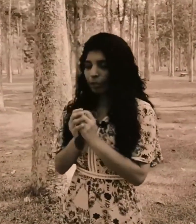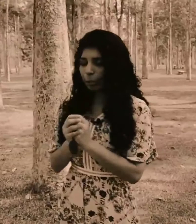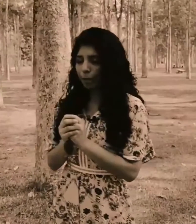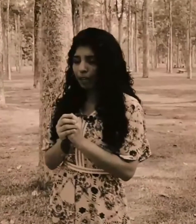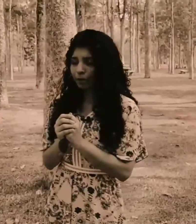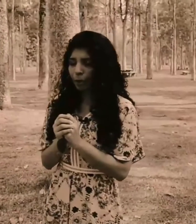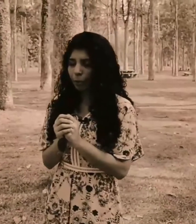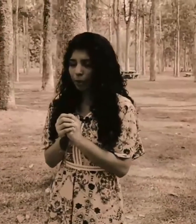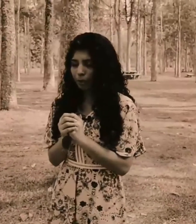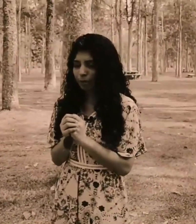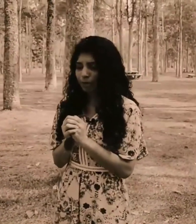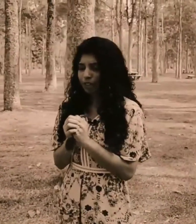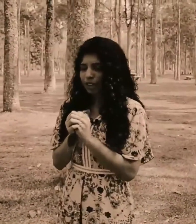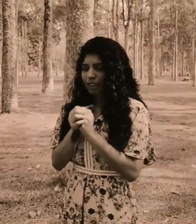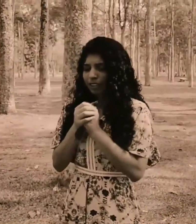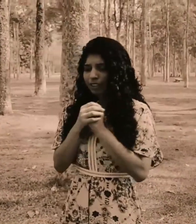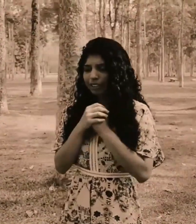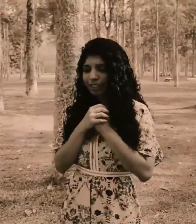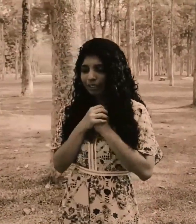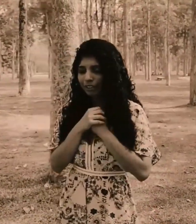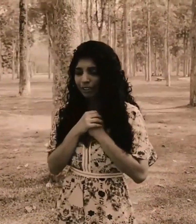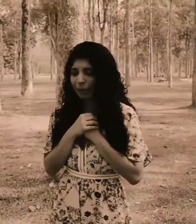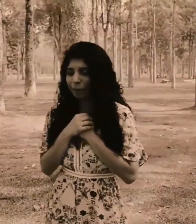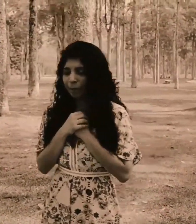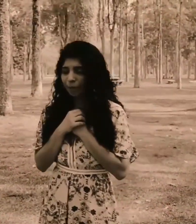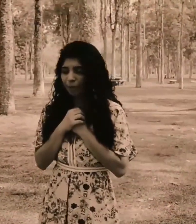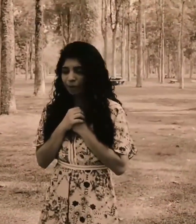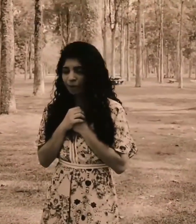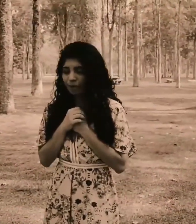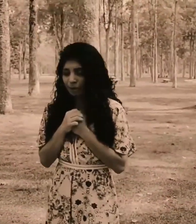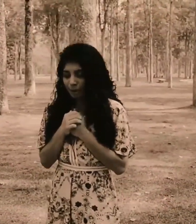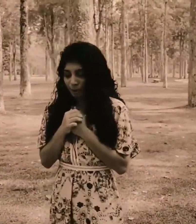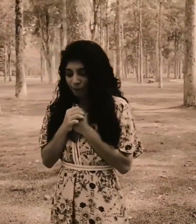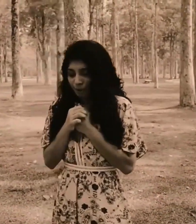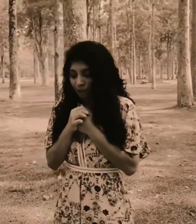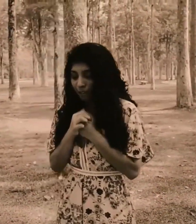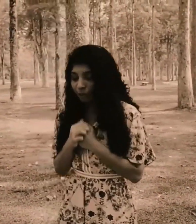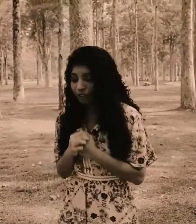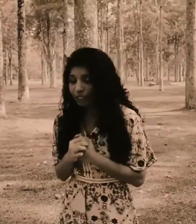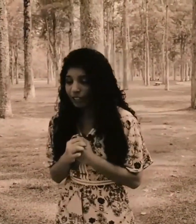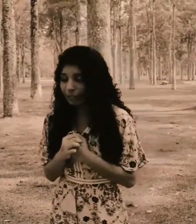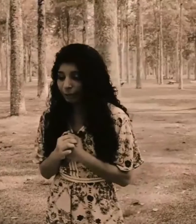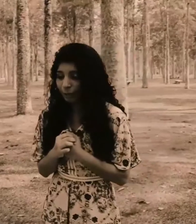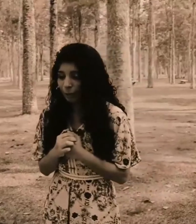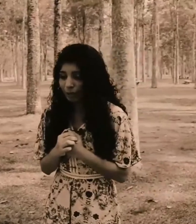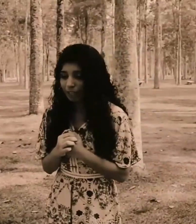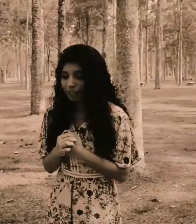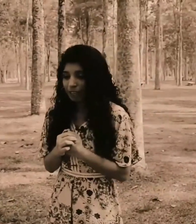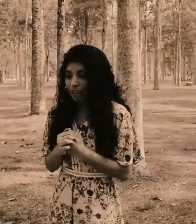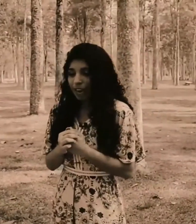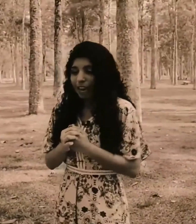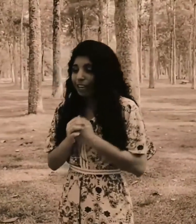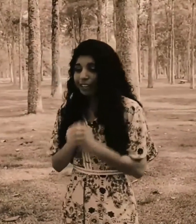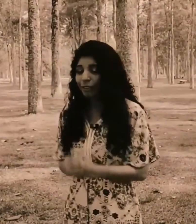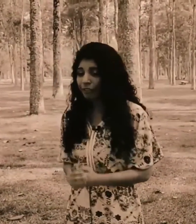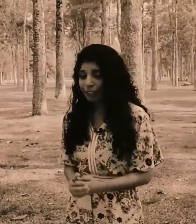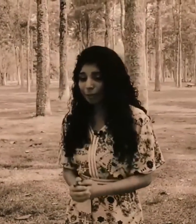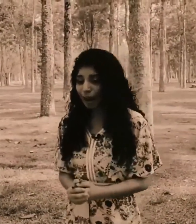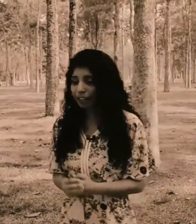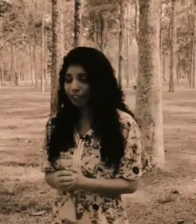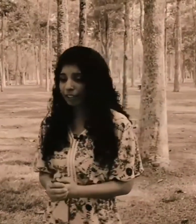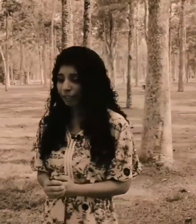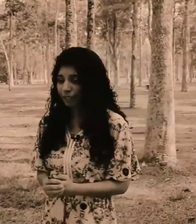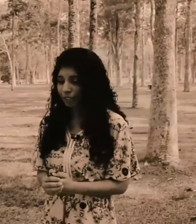Por isso eu te peço, Romeu, seja sempre meu. Renuncia teu nome. Ele não